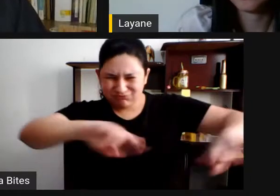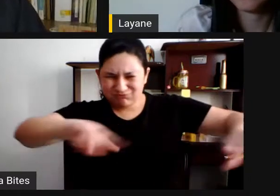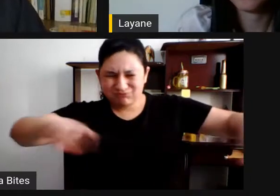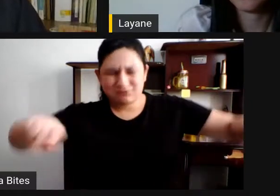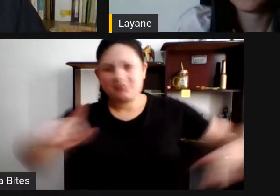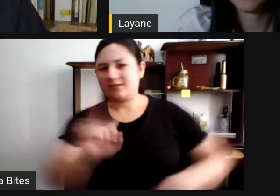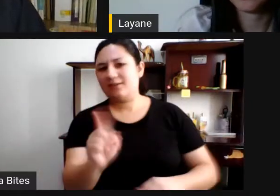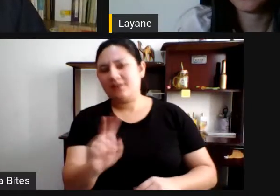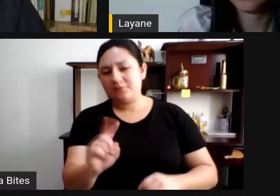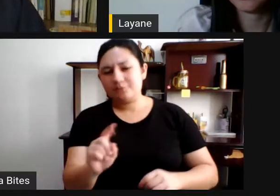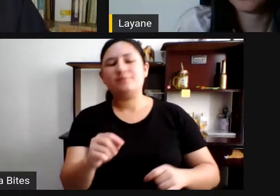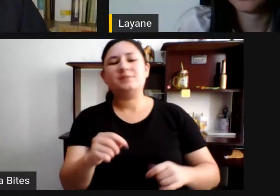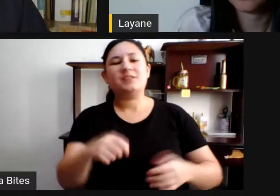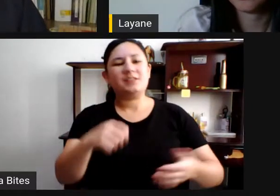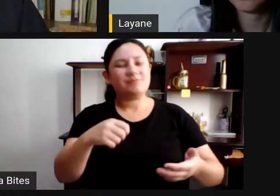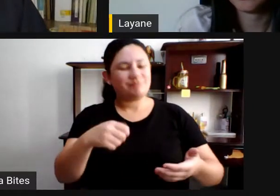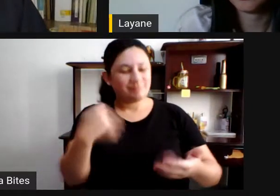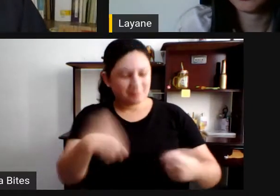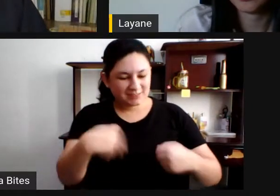leitura com manuscrito